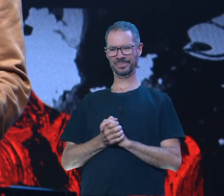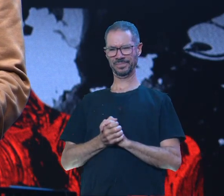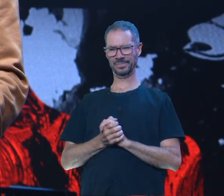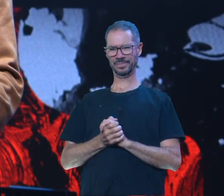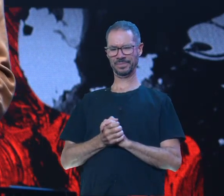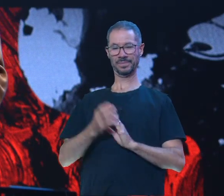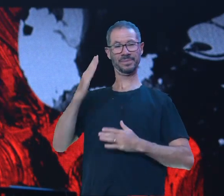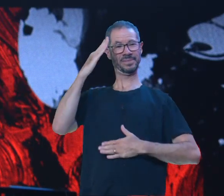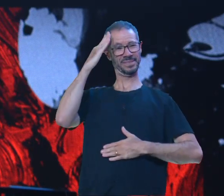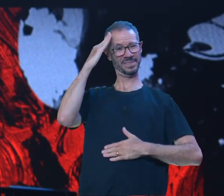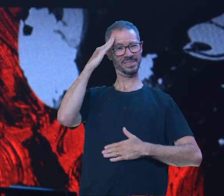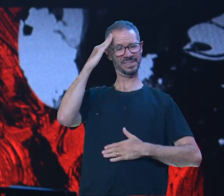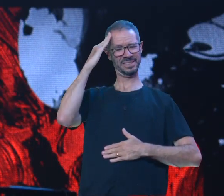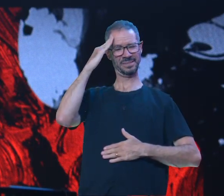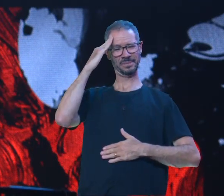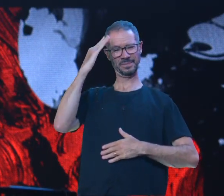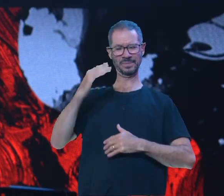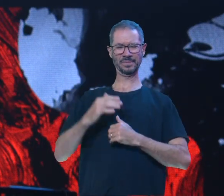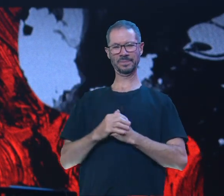E sabe,